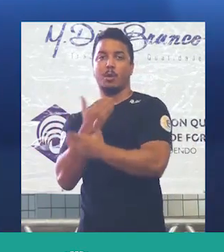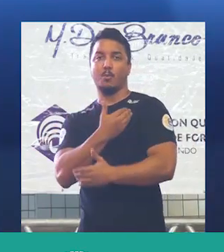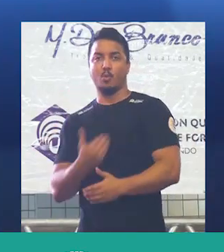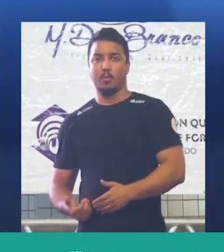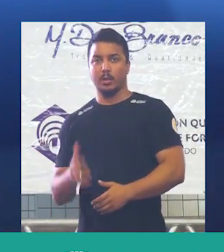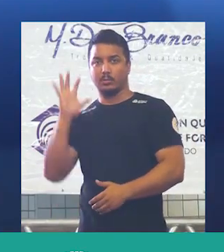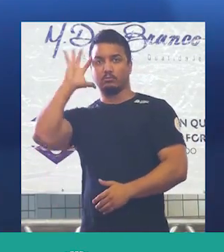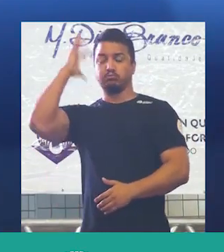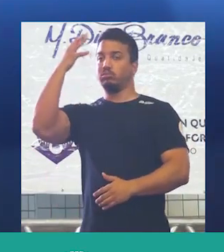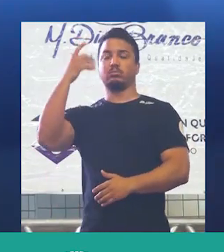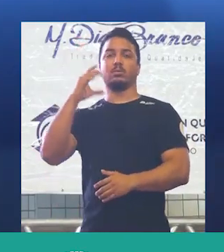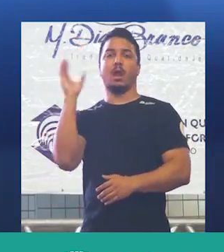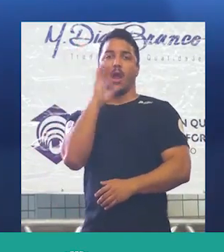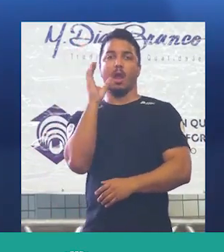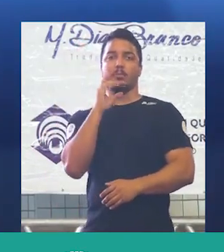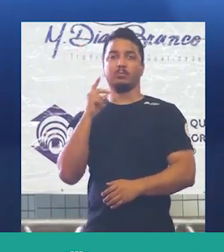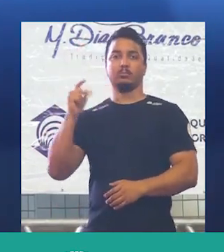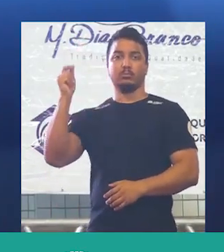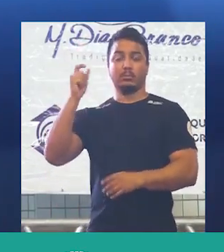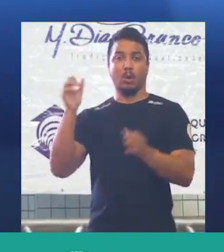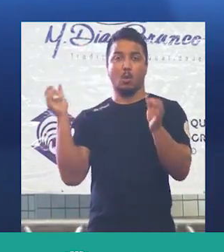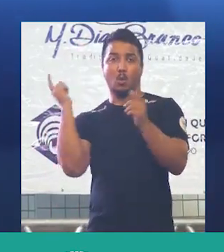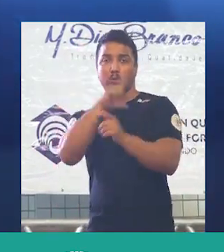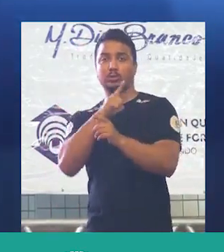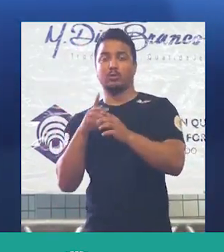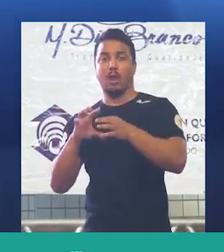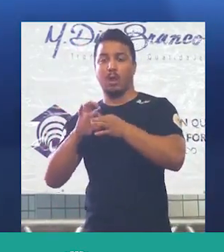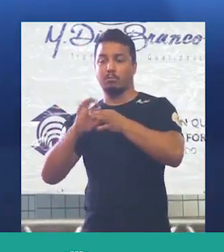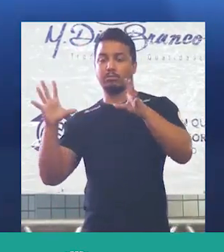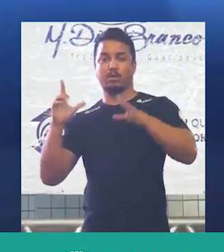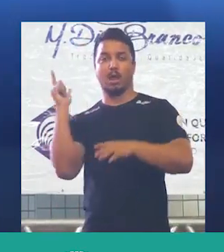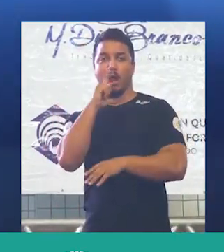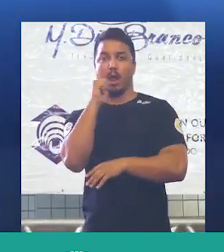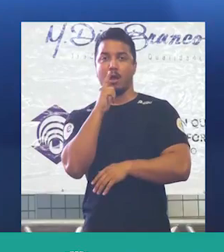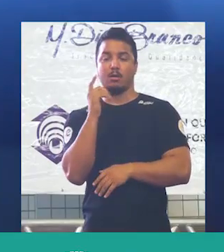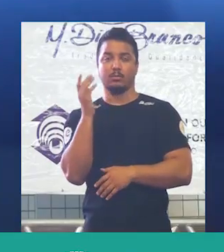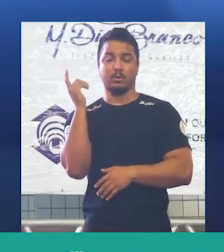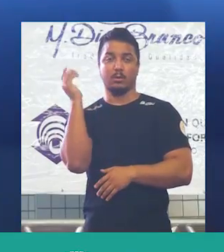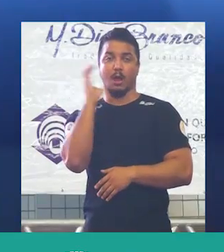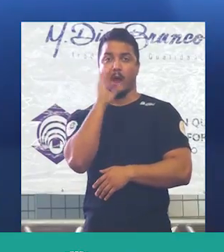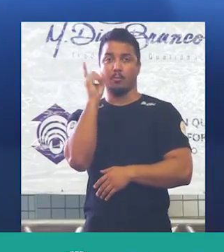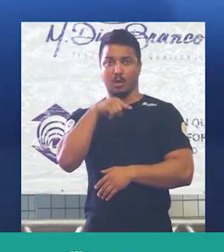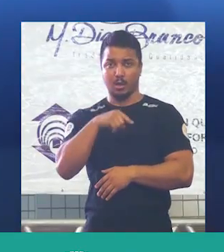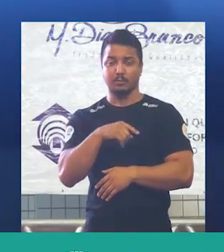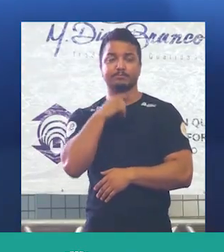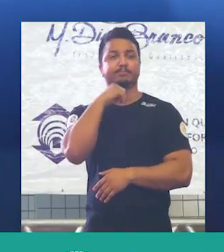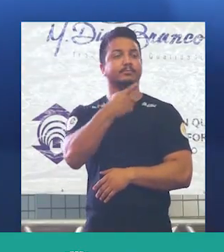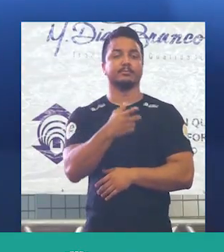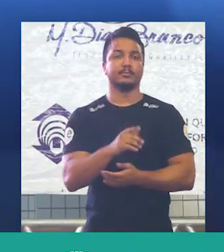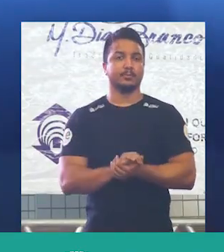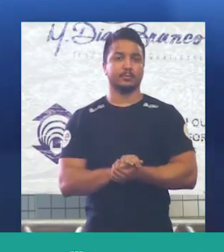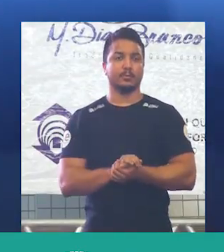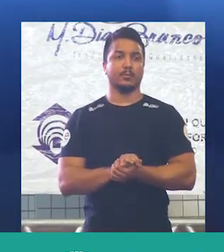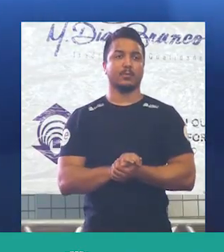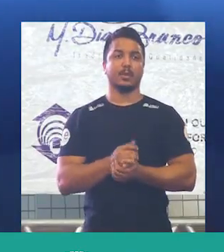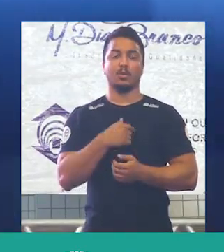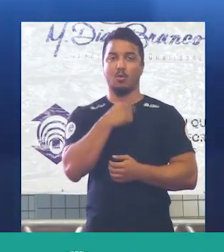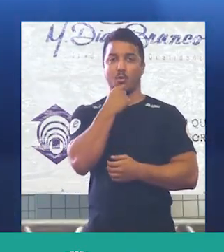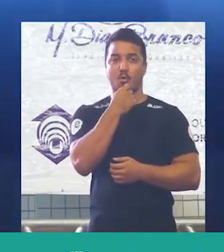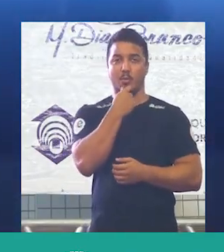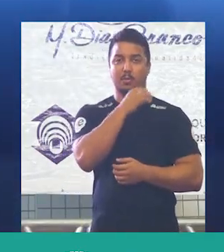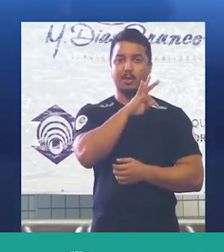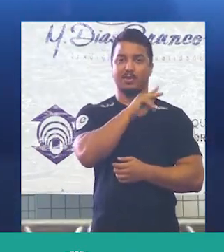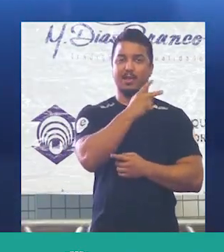a noite, fazer igual o Thanos, estalou os dedos e resolve tudo em segundos. Não tem, nem o Thanos conseguiu,